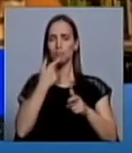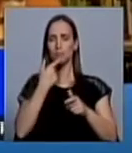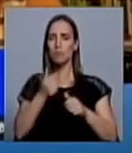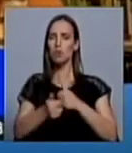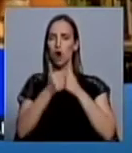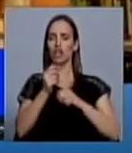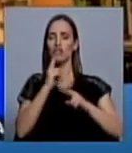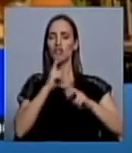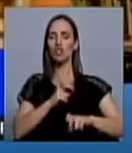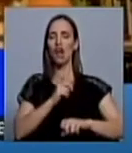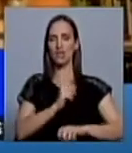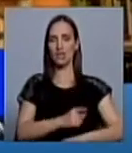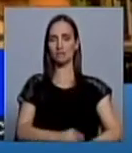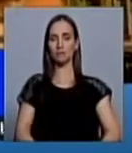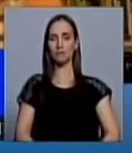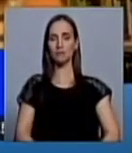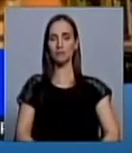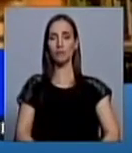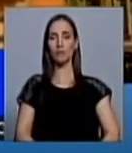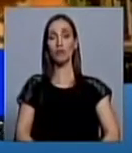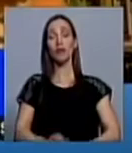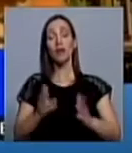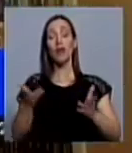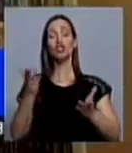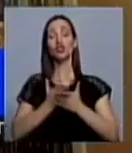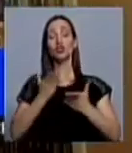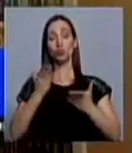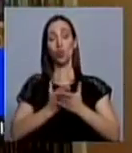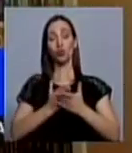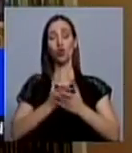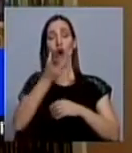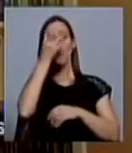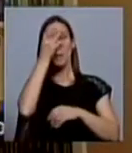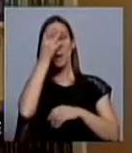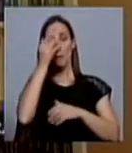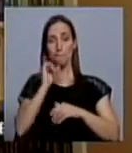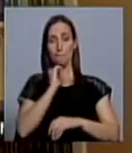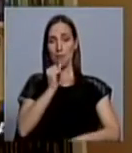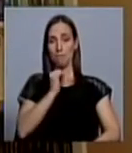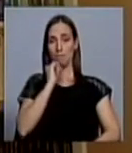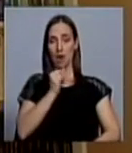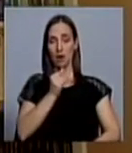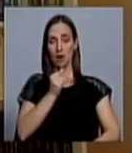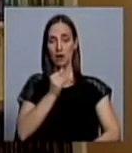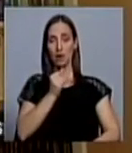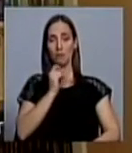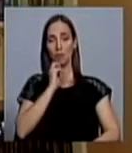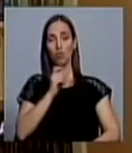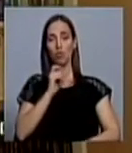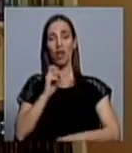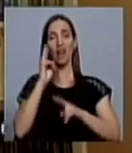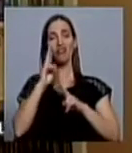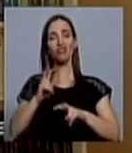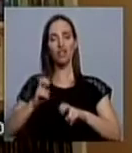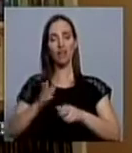investigado. Bom, ainda não há estudos de opinião que tenham seguido já estes